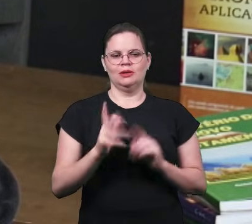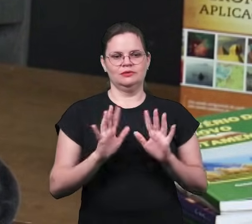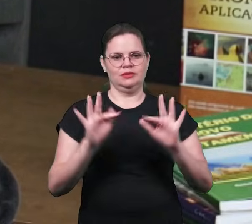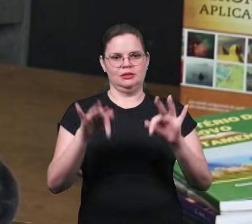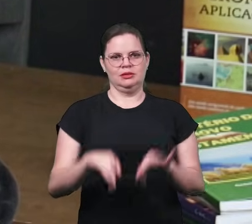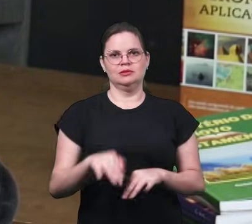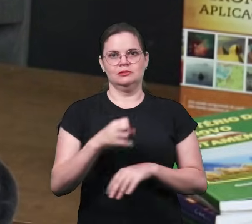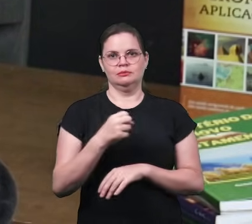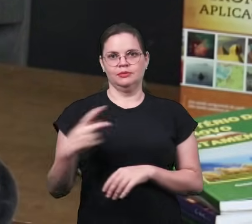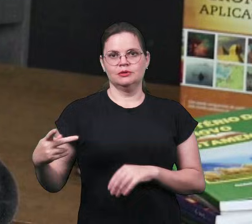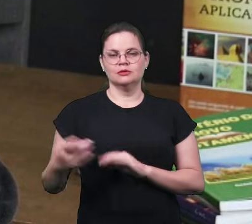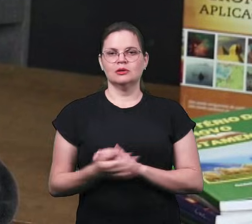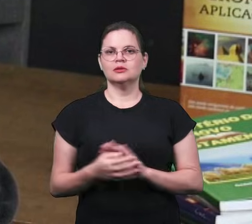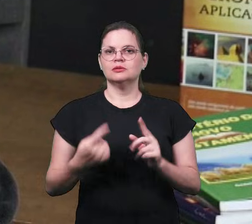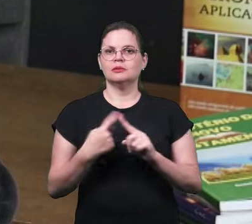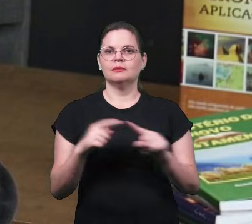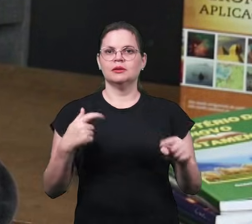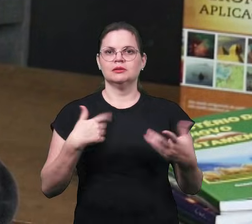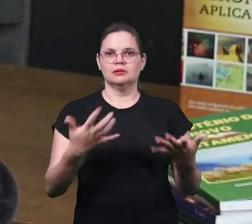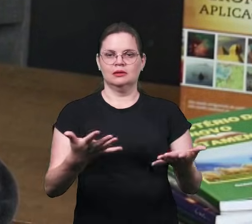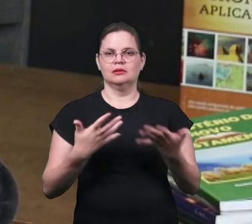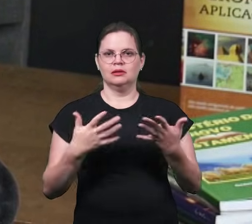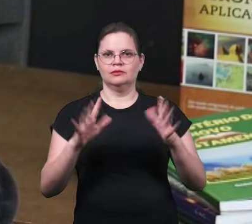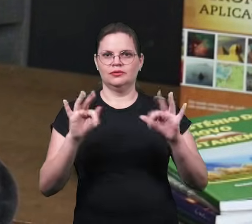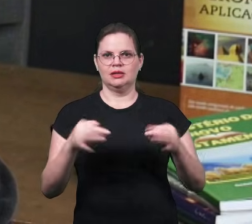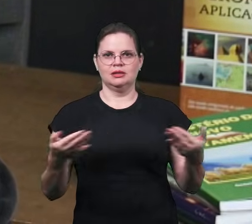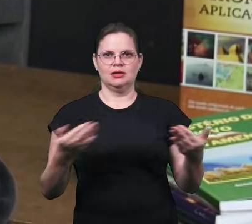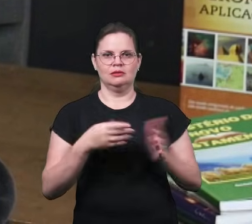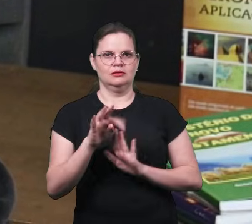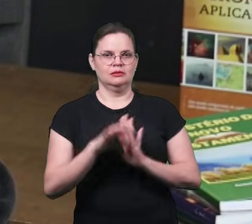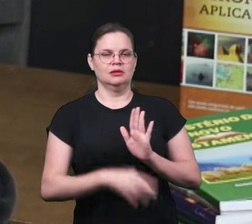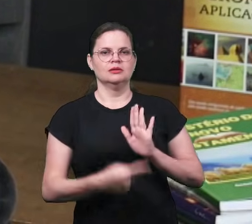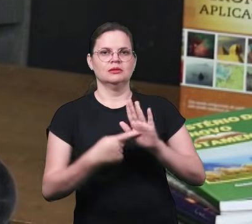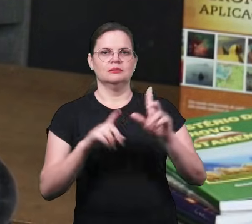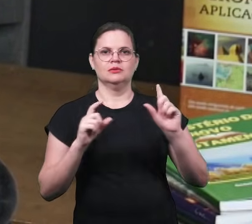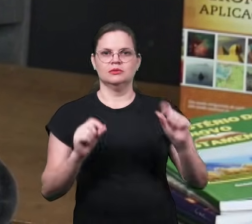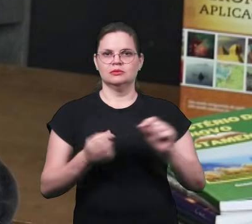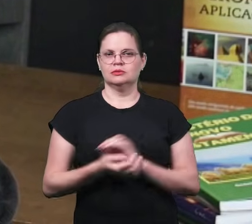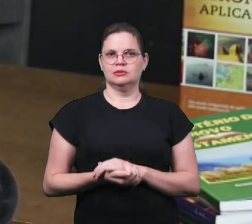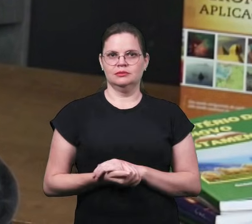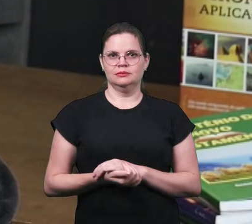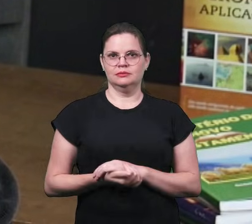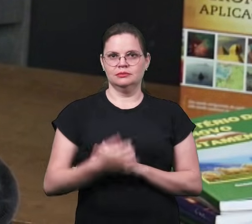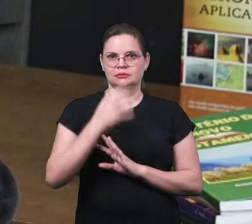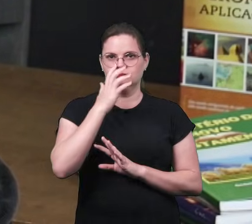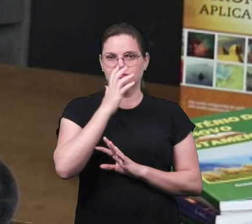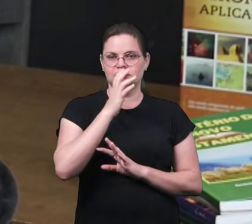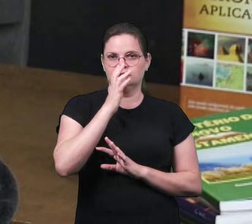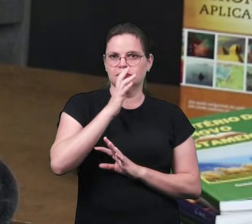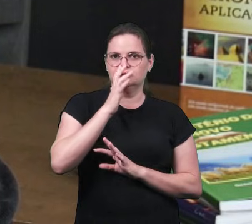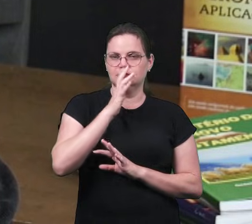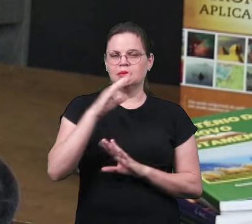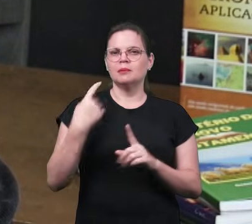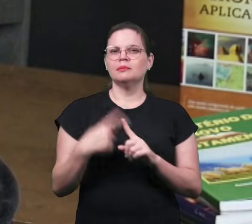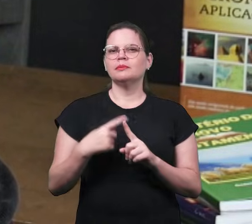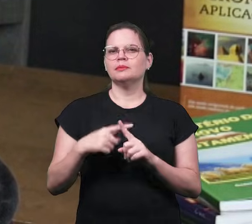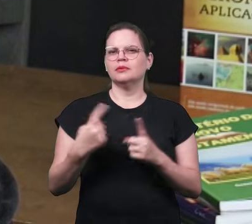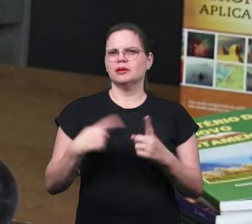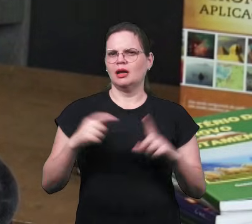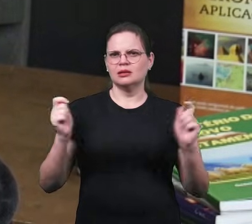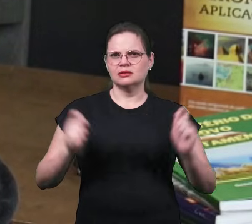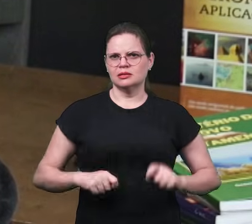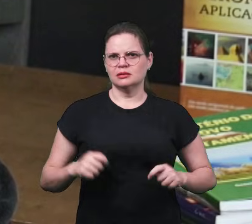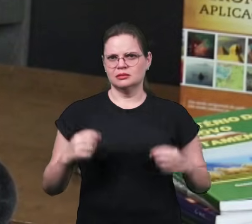deixar um texto aqui para nós falarmos um pouquinho, porque reflete isso, né? Por que dá certo,